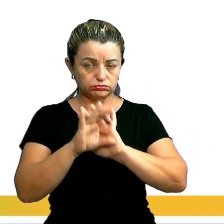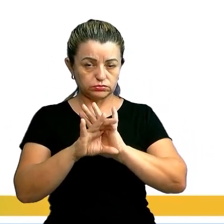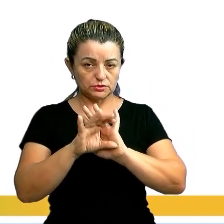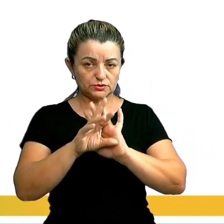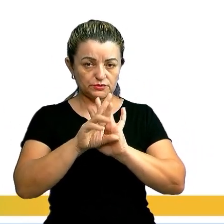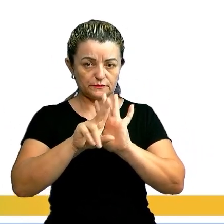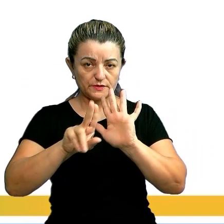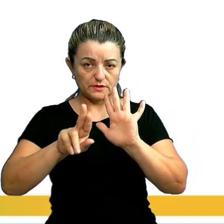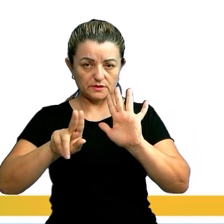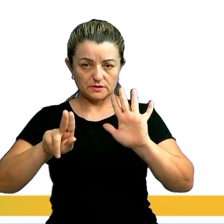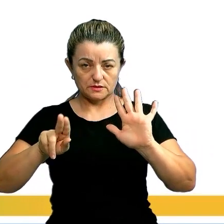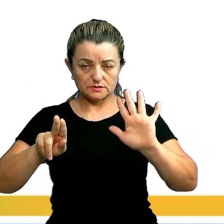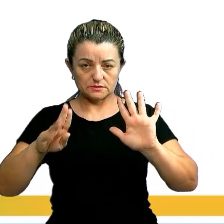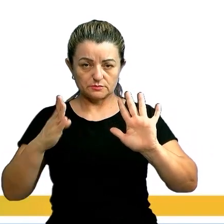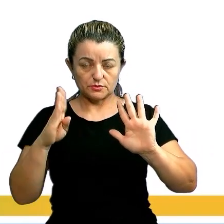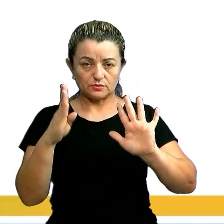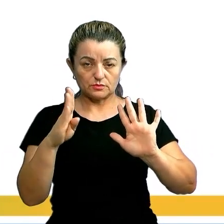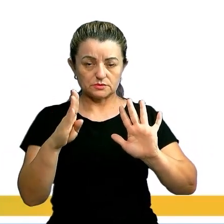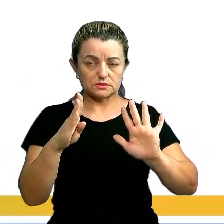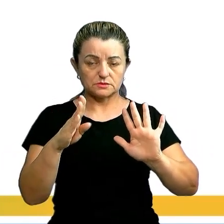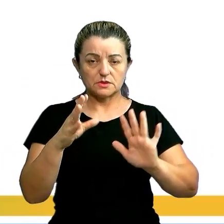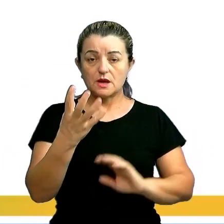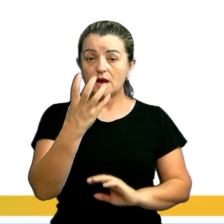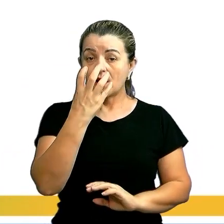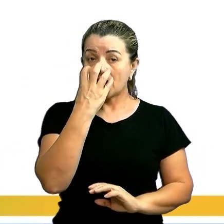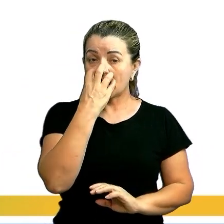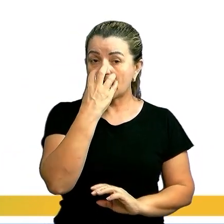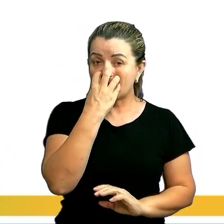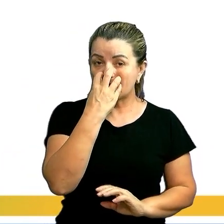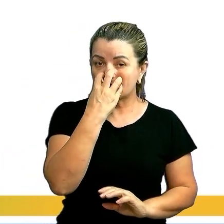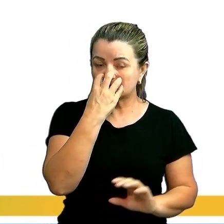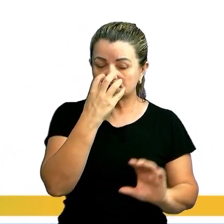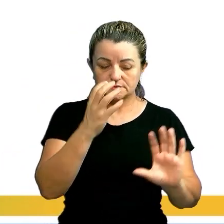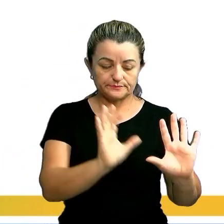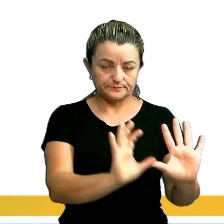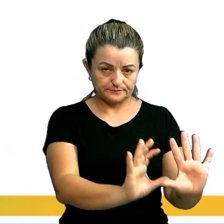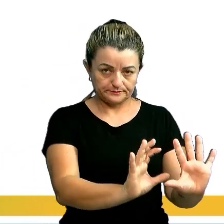biológica, cães e lobos devem ser